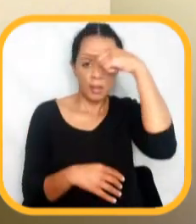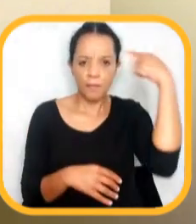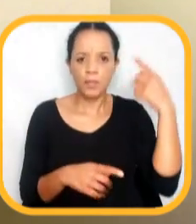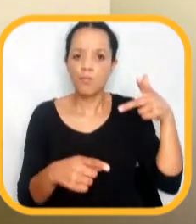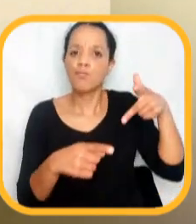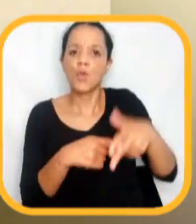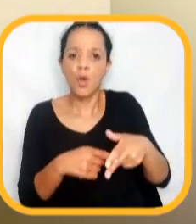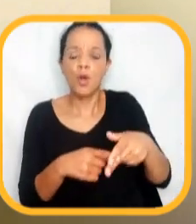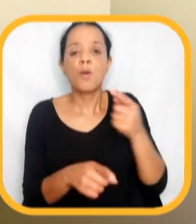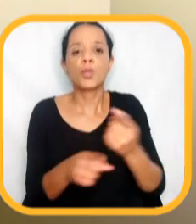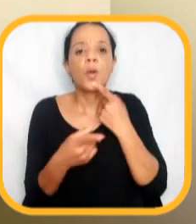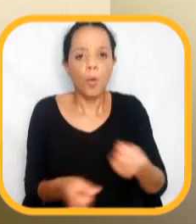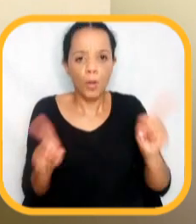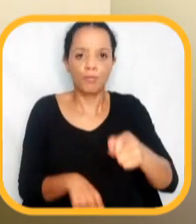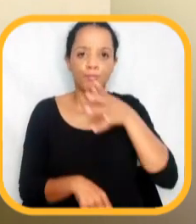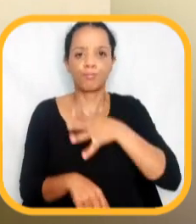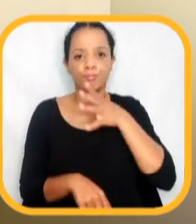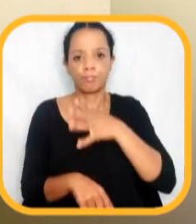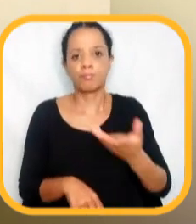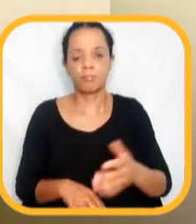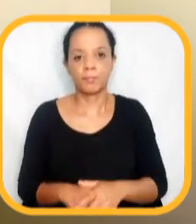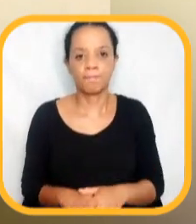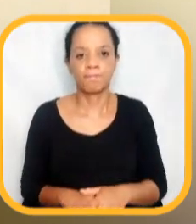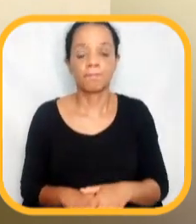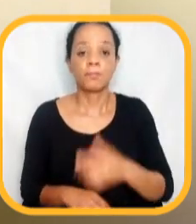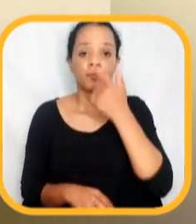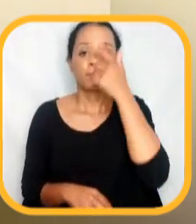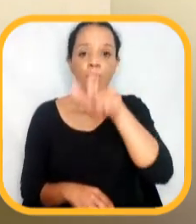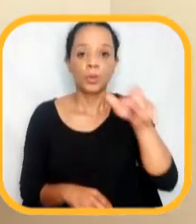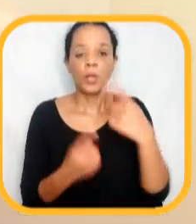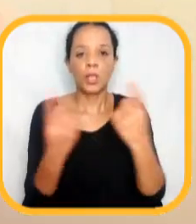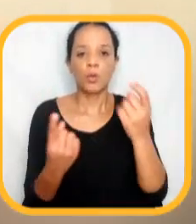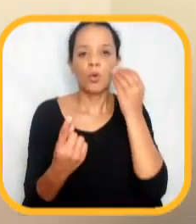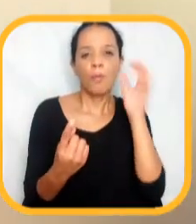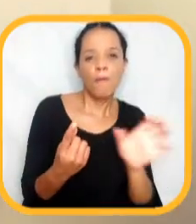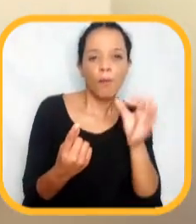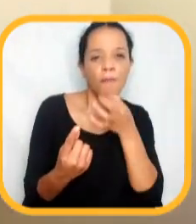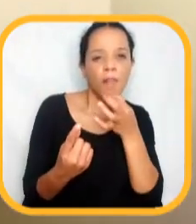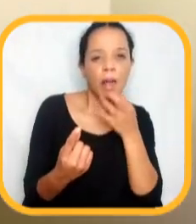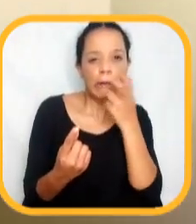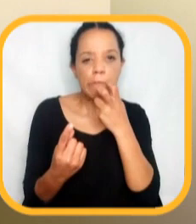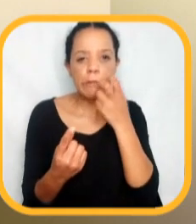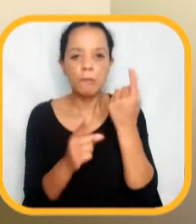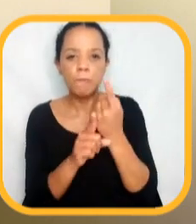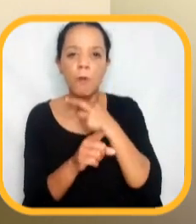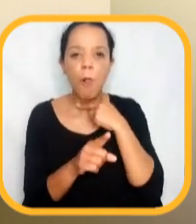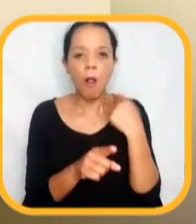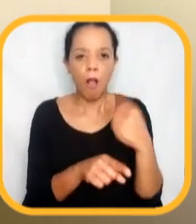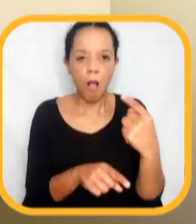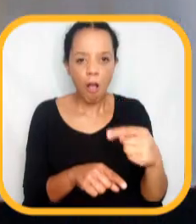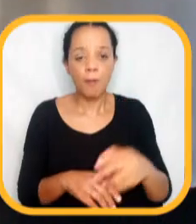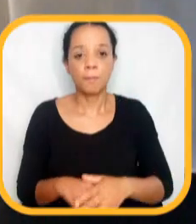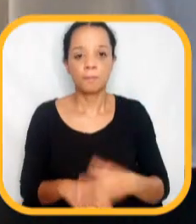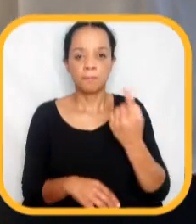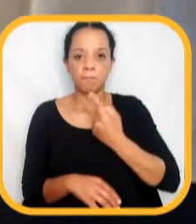difícil estar a interromper para se repetir, não é? E depois cada pessoa tem a sua mecânica, tem a sua voz, o seu